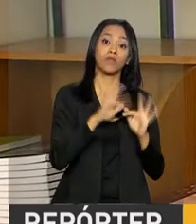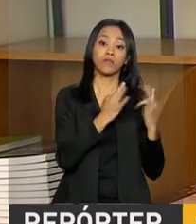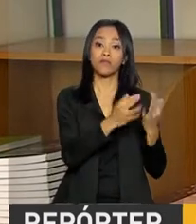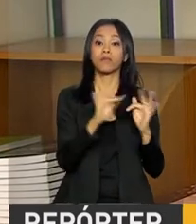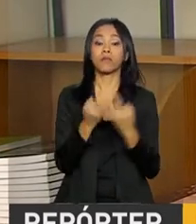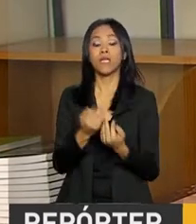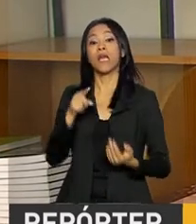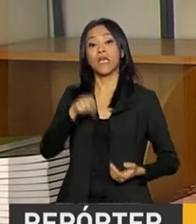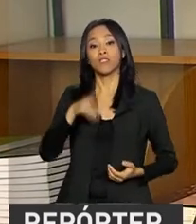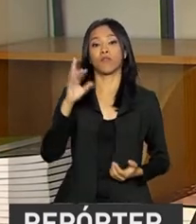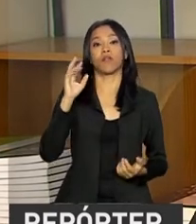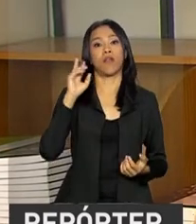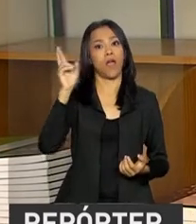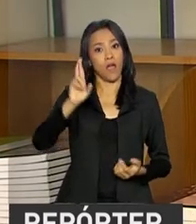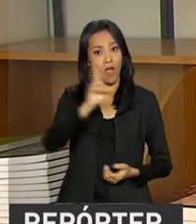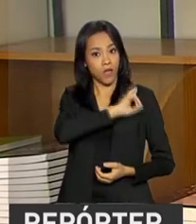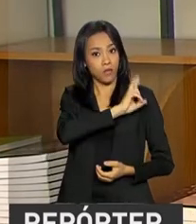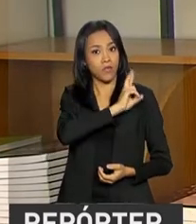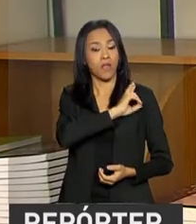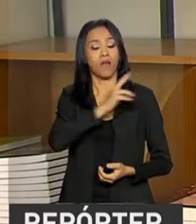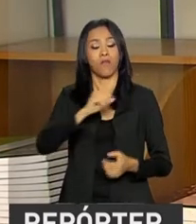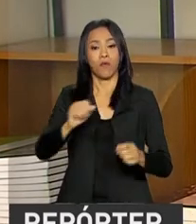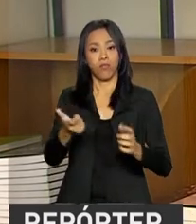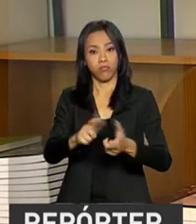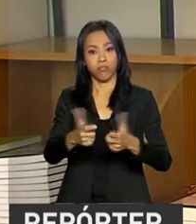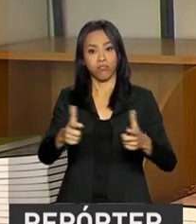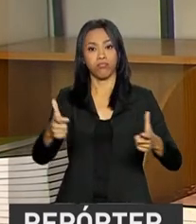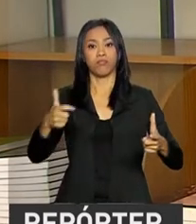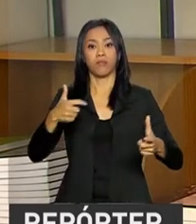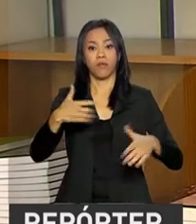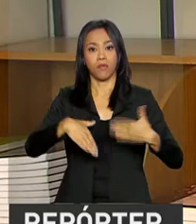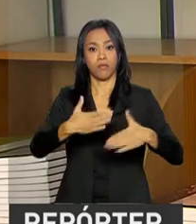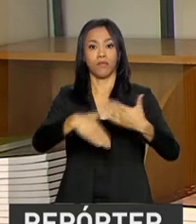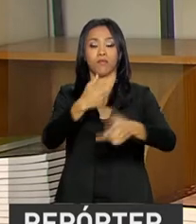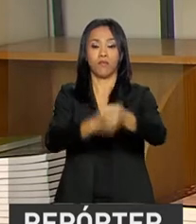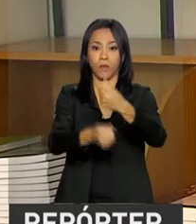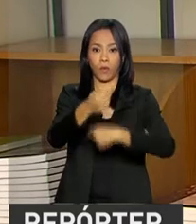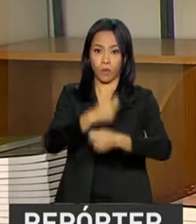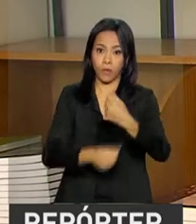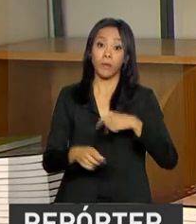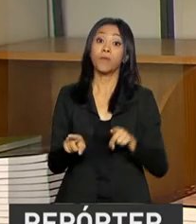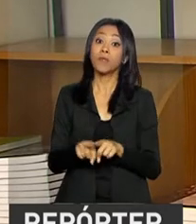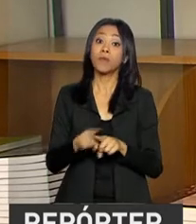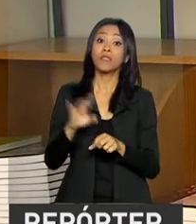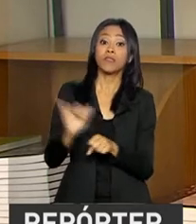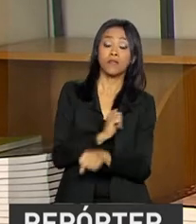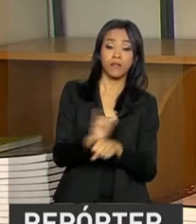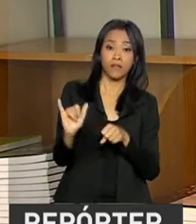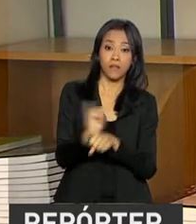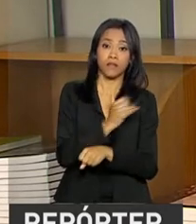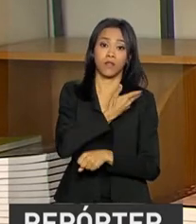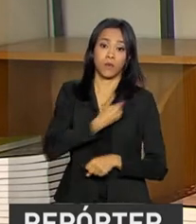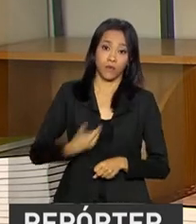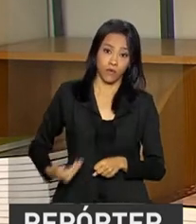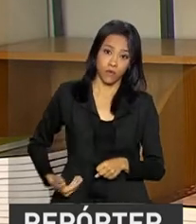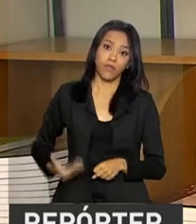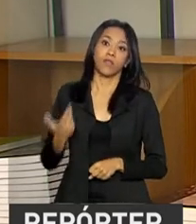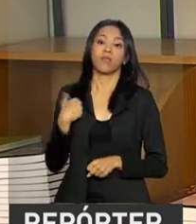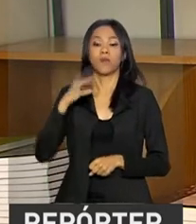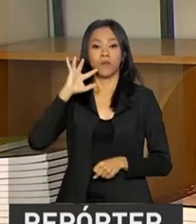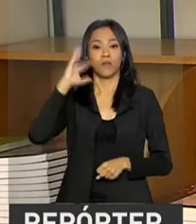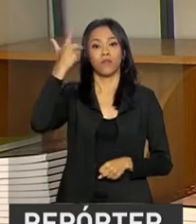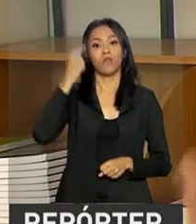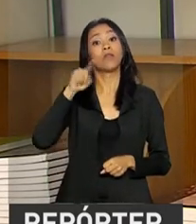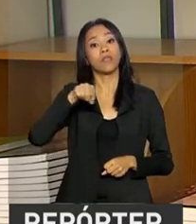economia é o conjunto de medidas que o governo adotou no decorrer do ano né foi importante para reativar